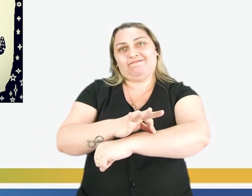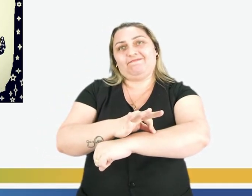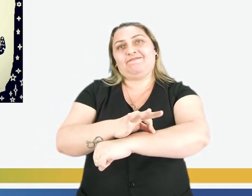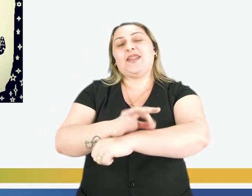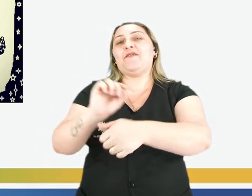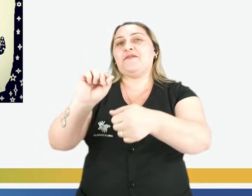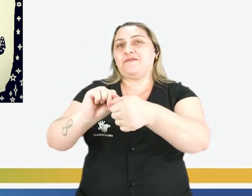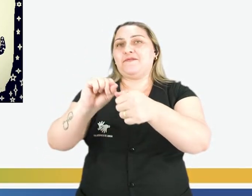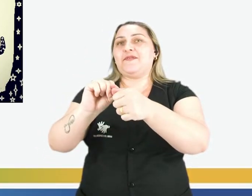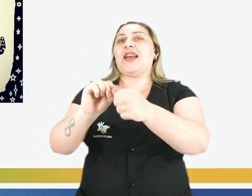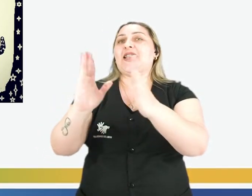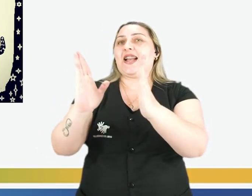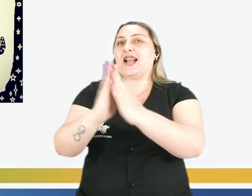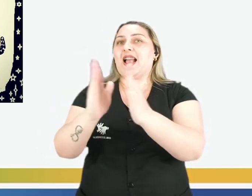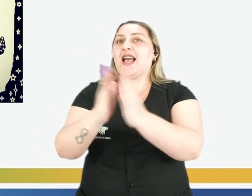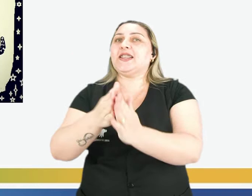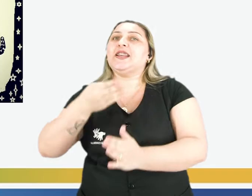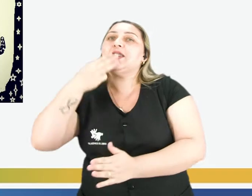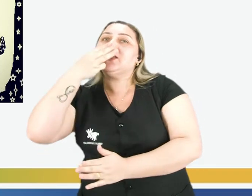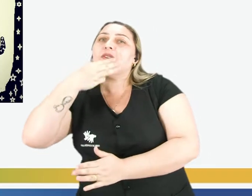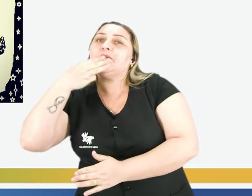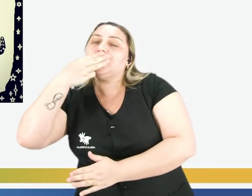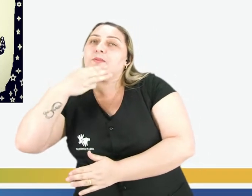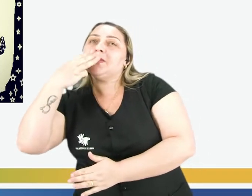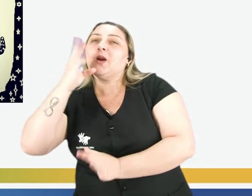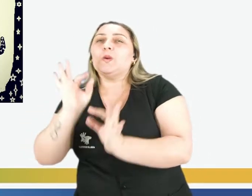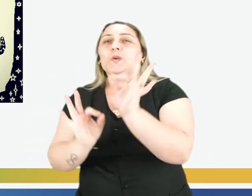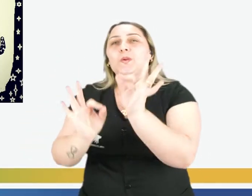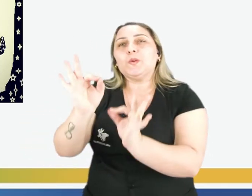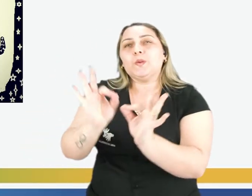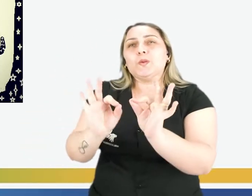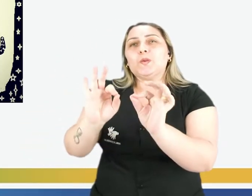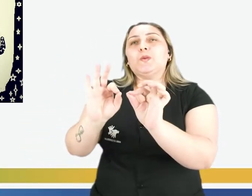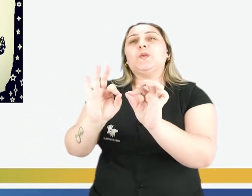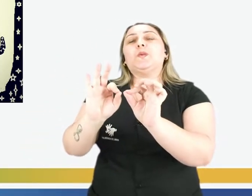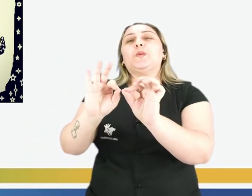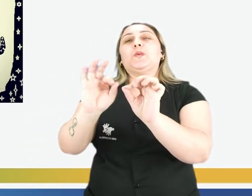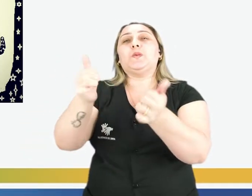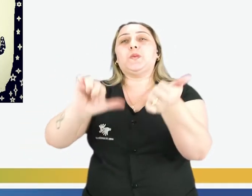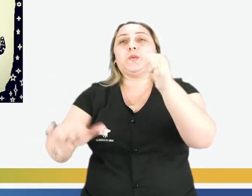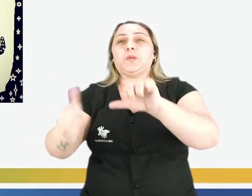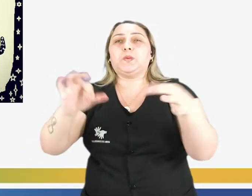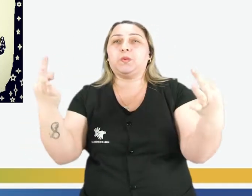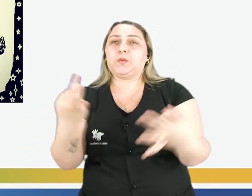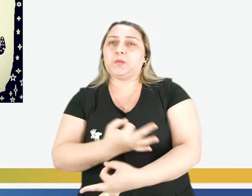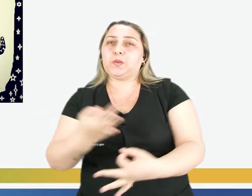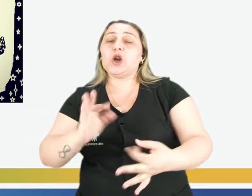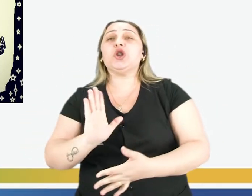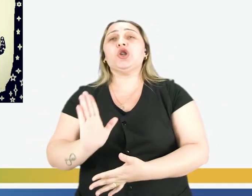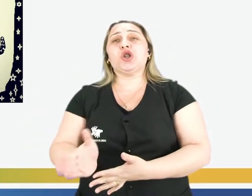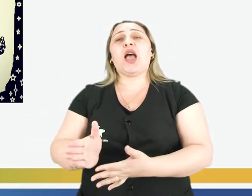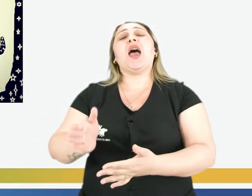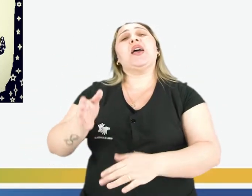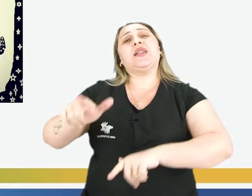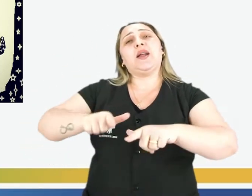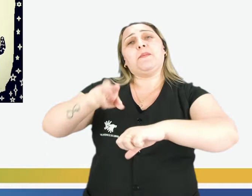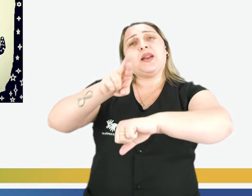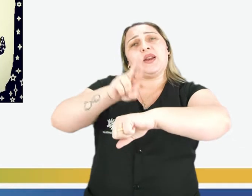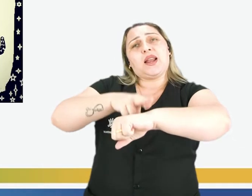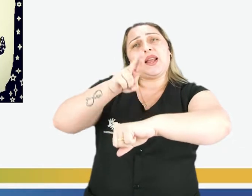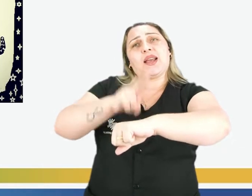seu cortiço de mel. Compondo obra-prima, já eu trabalho rimas em cada um texto